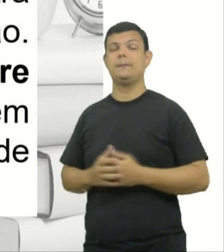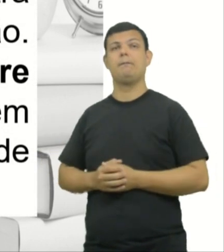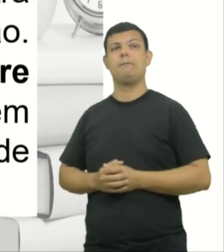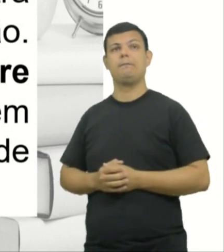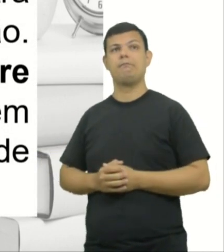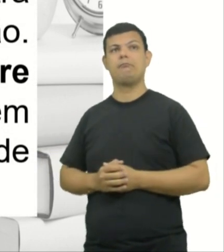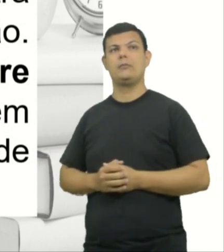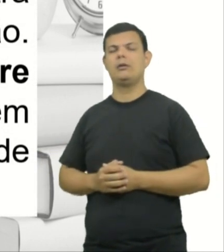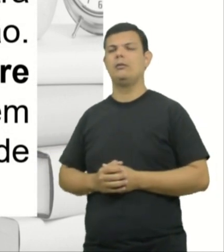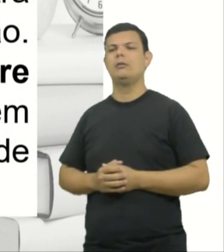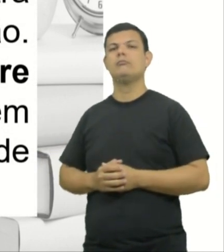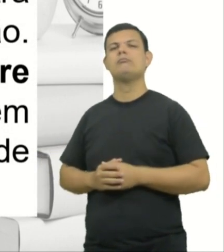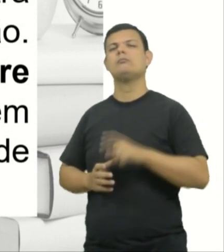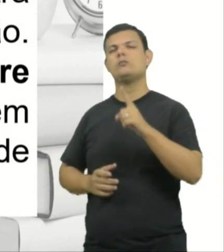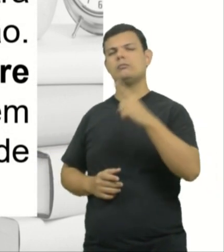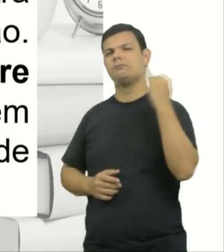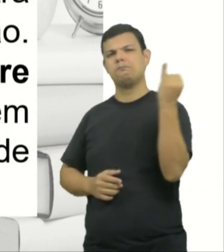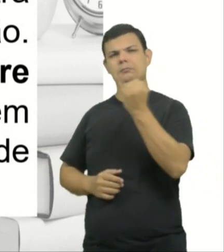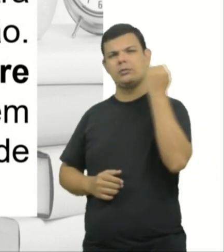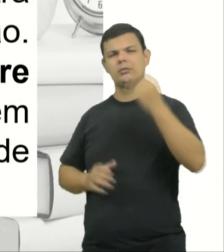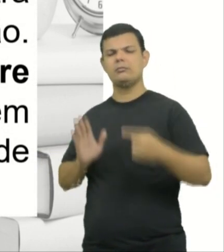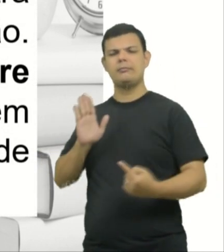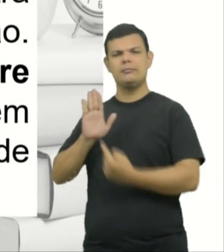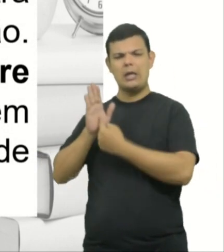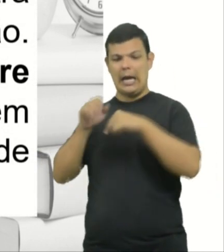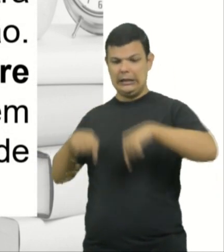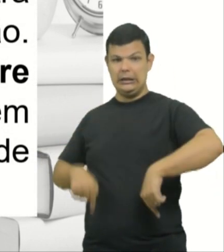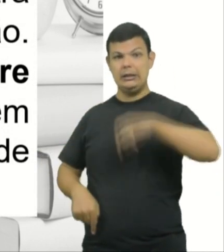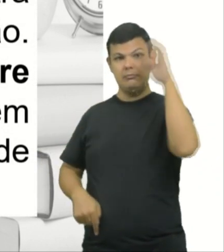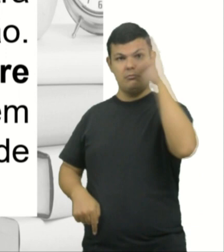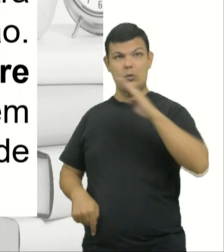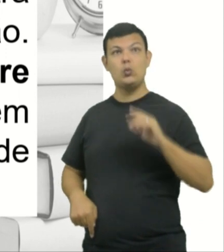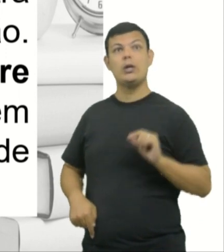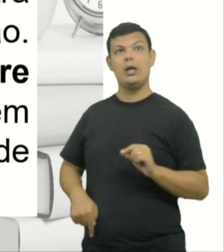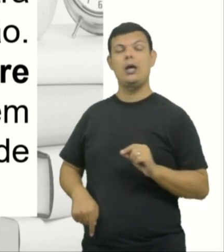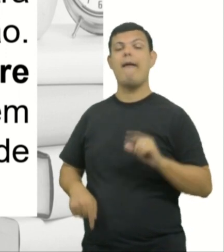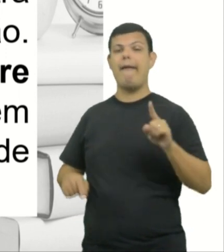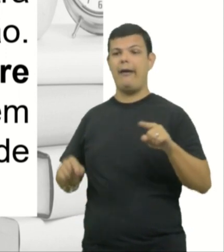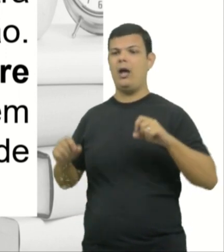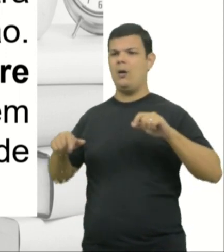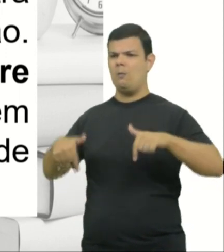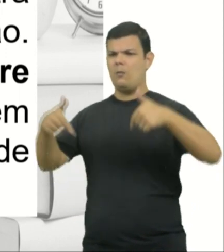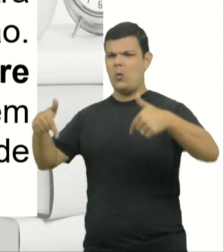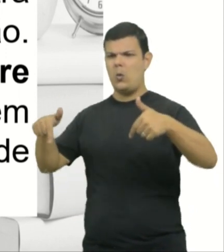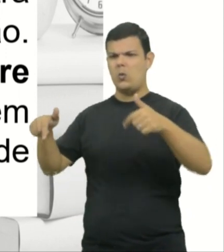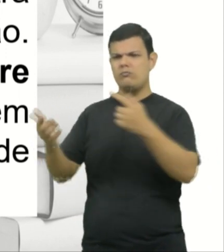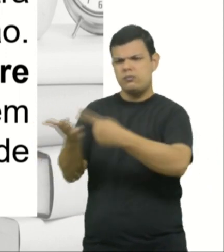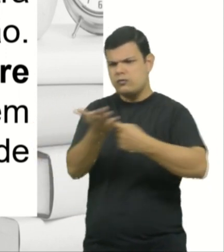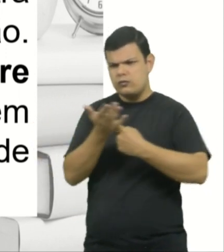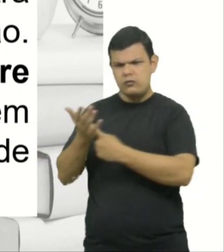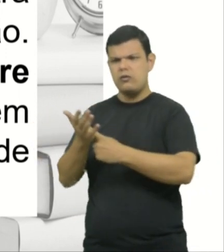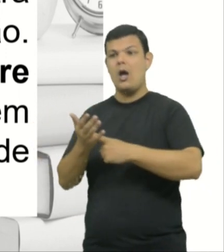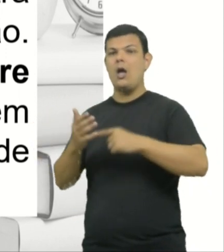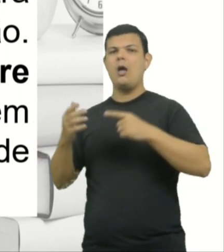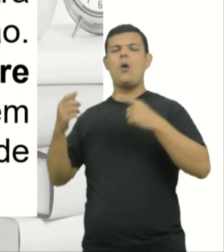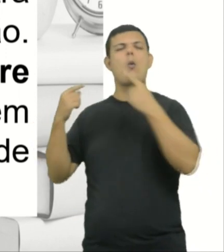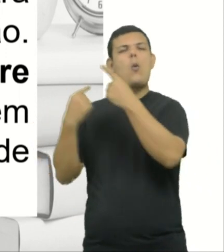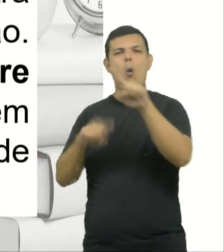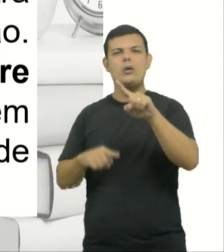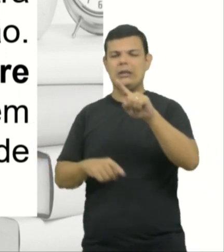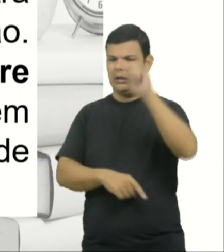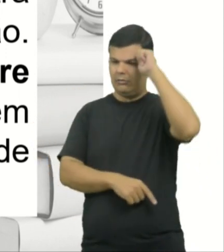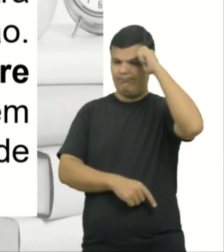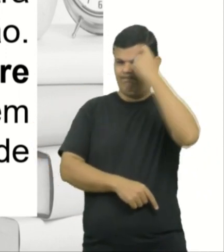um dos pontos importantes sobre essa luta no Brasil é o movimento negro. que são movimentos sociais contra o